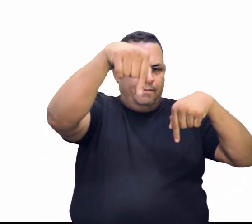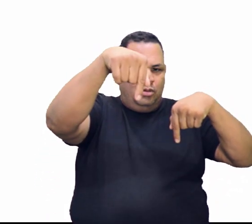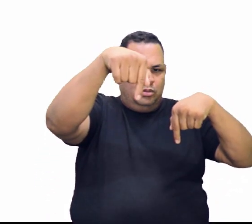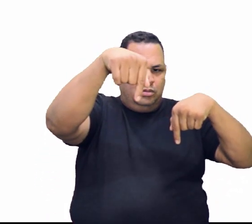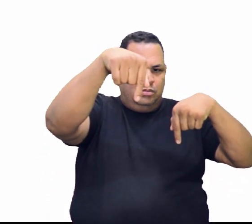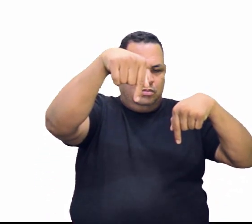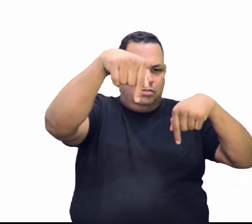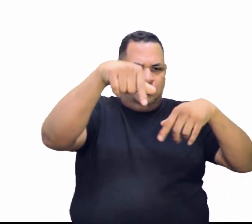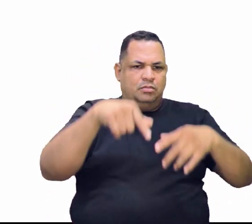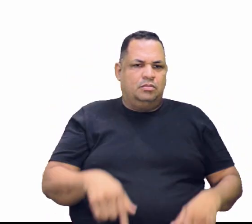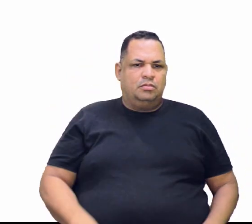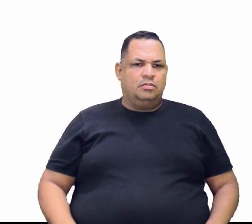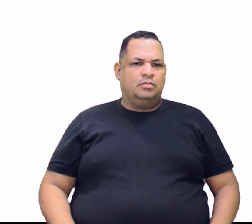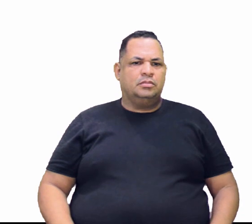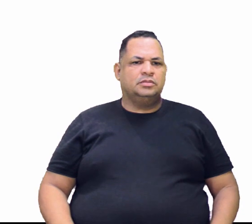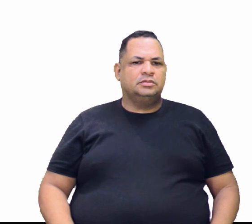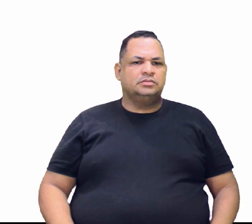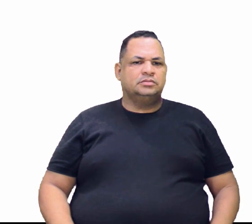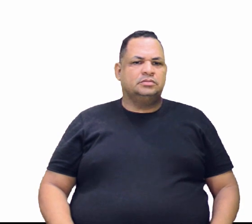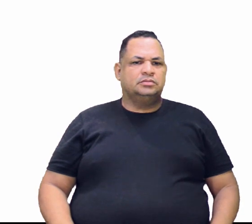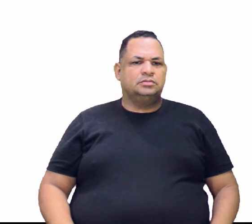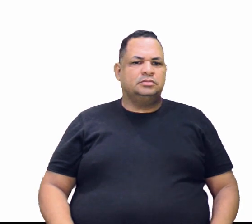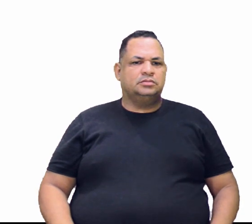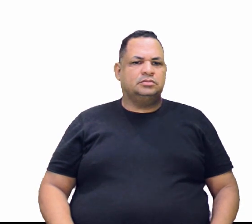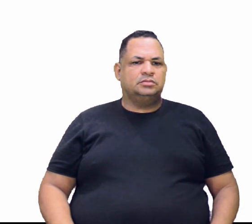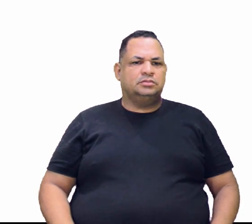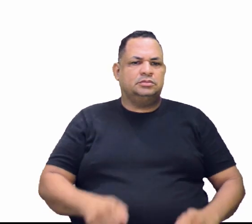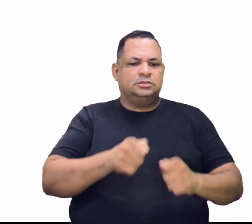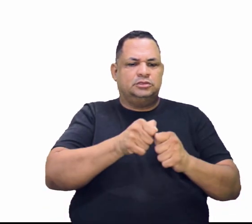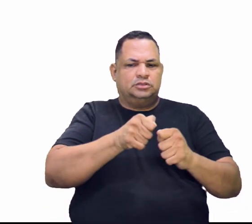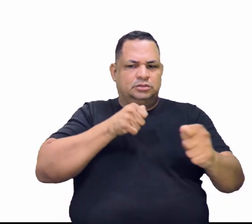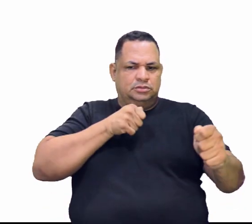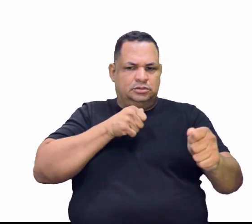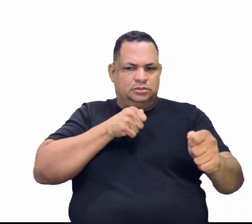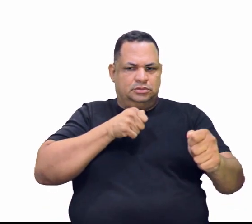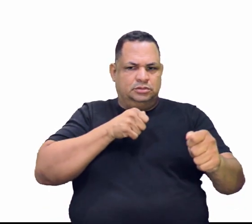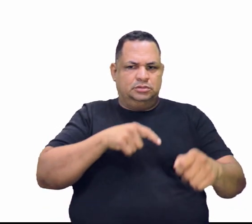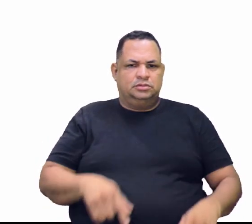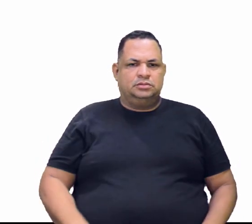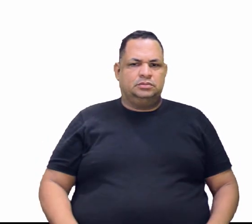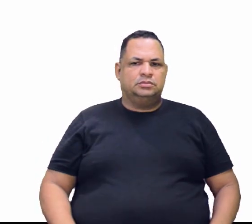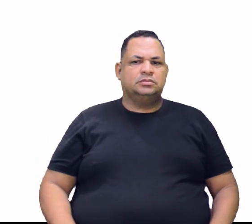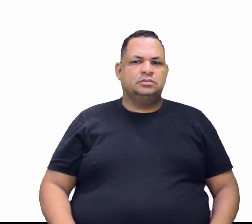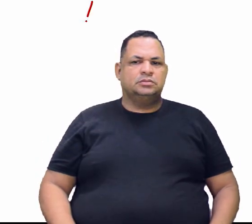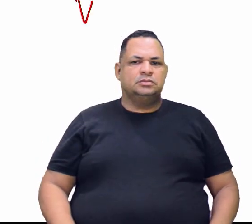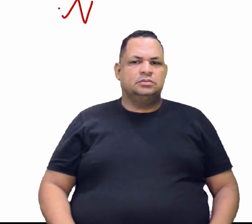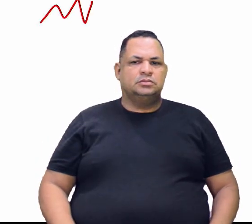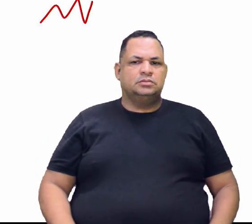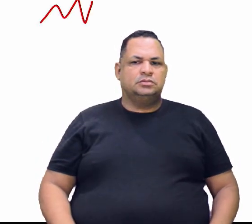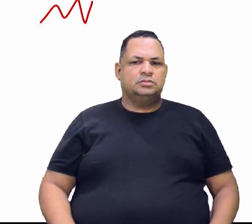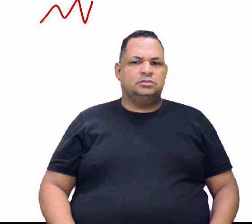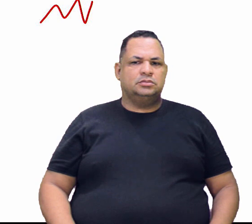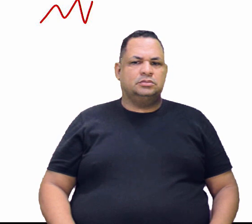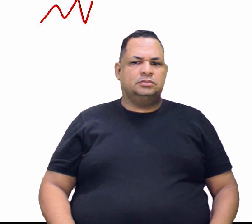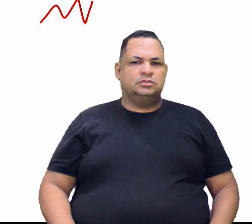hoje, não tem. Fechou? Seguindo no quadro, então. Vamos para a expedição de